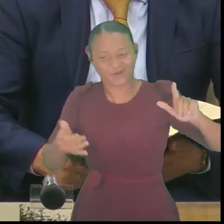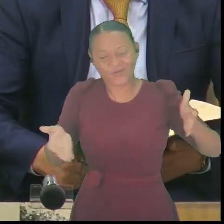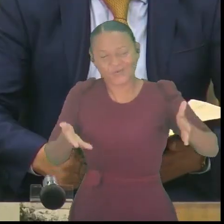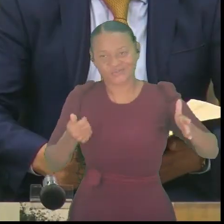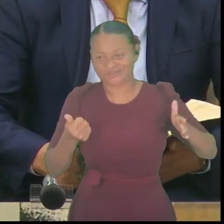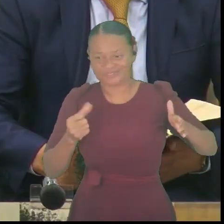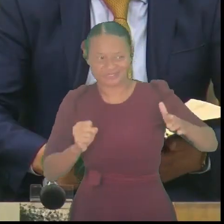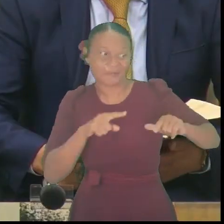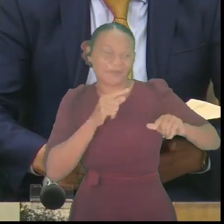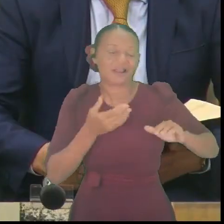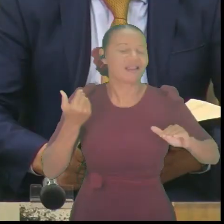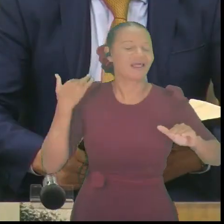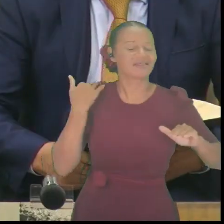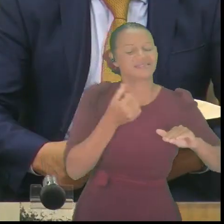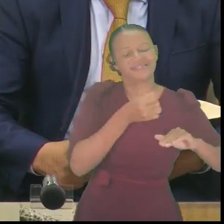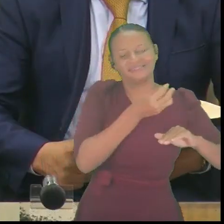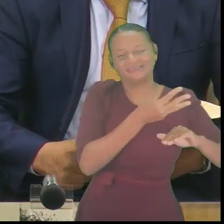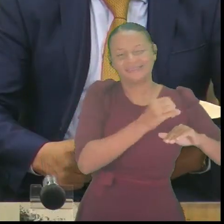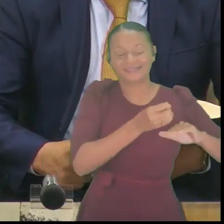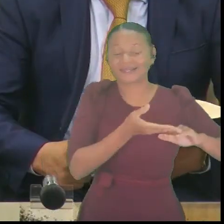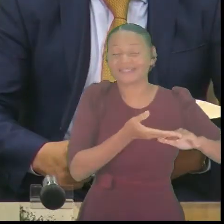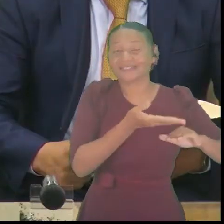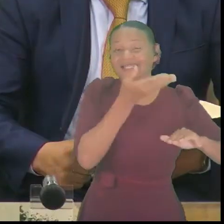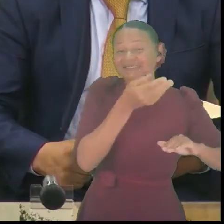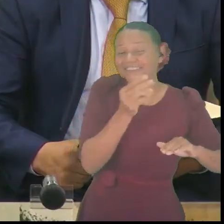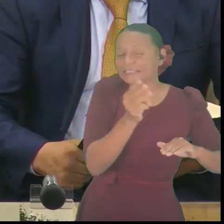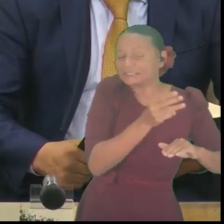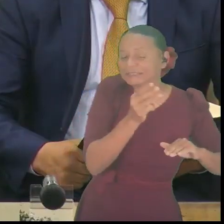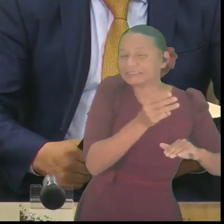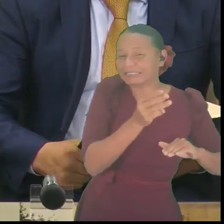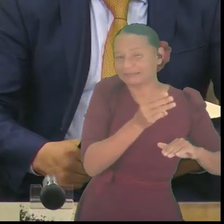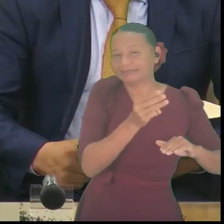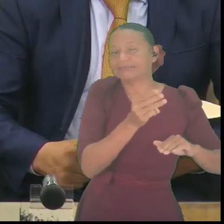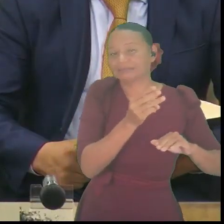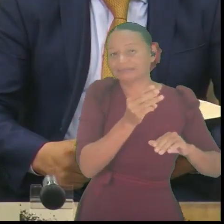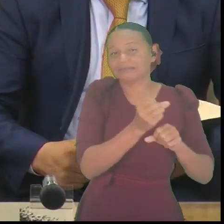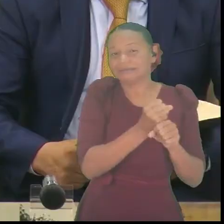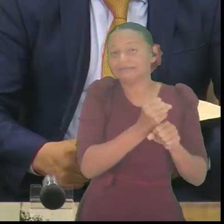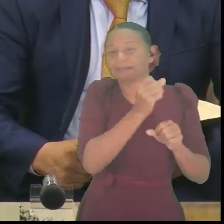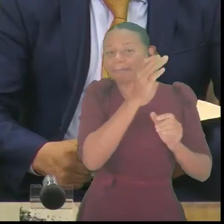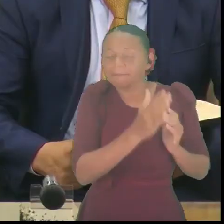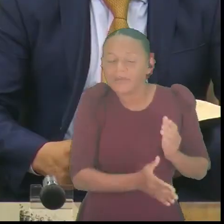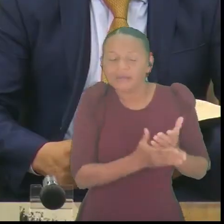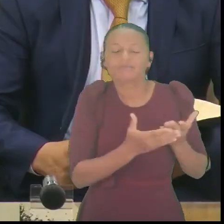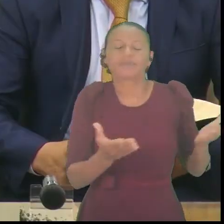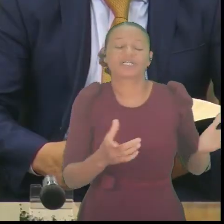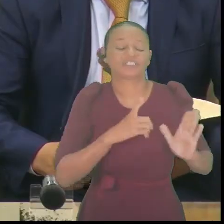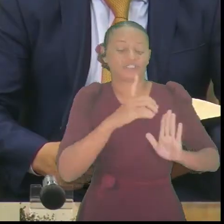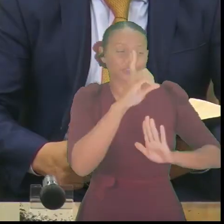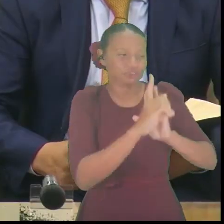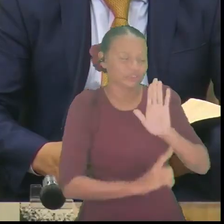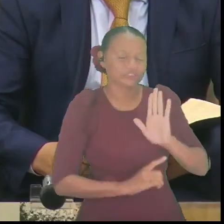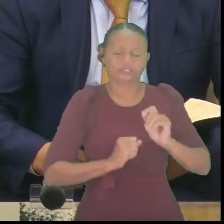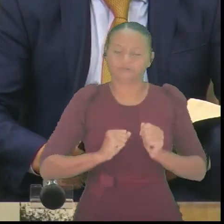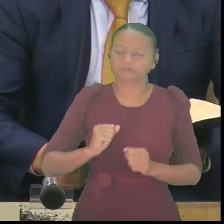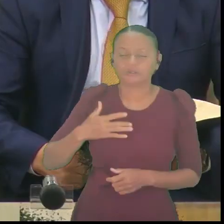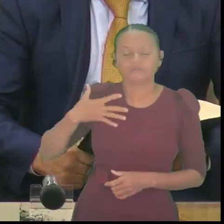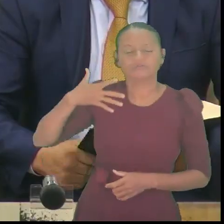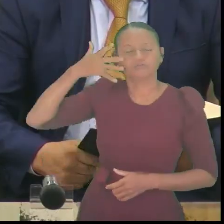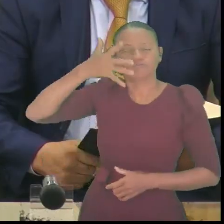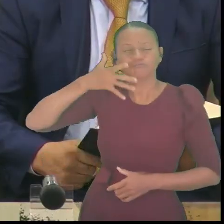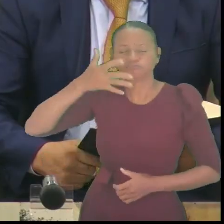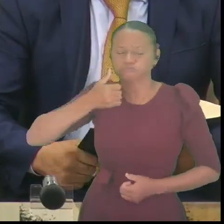que Jesus viveu 33 anos e meio, porque com 30 anos de idade, ele teve o direito de poder falar em público,